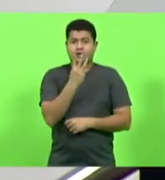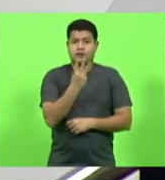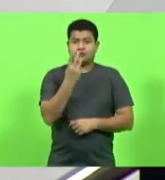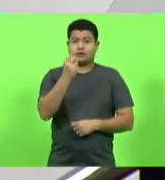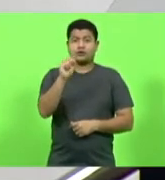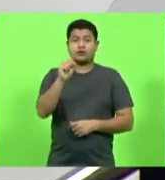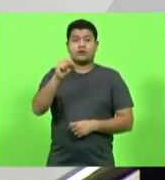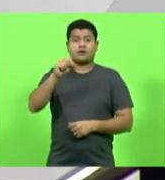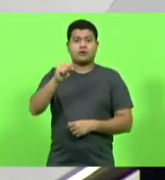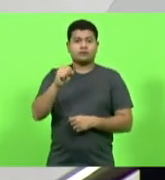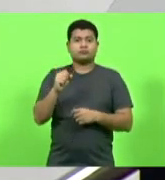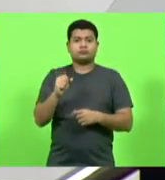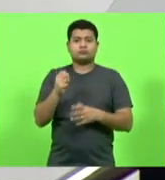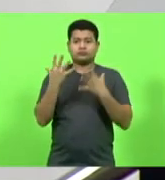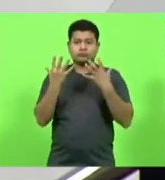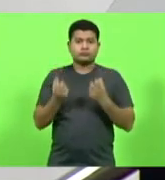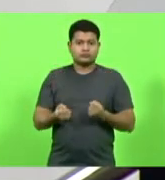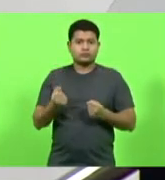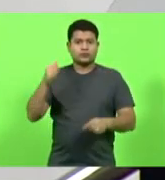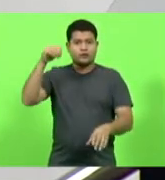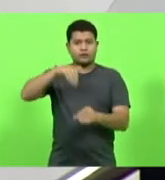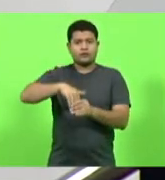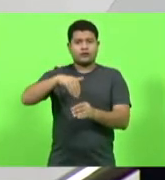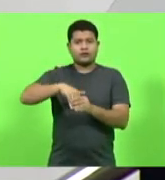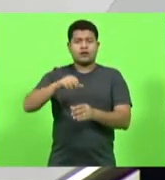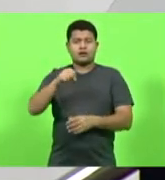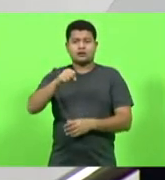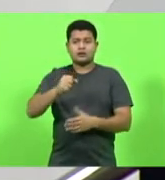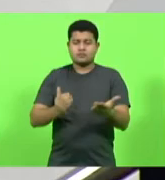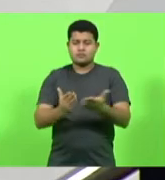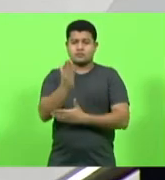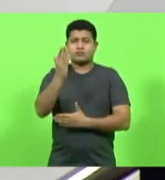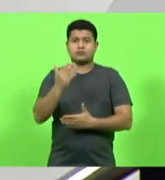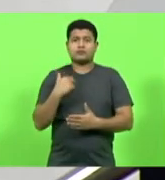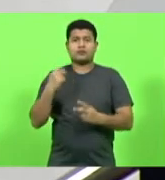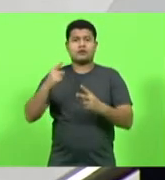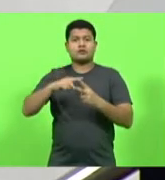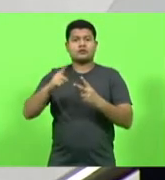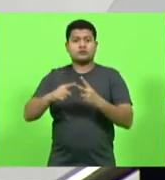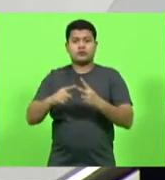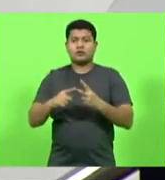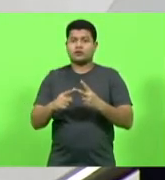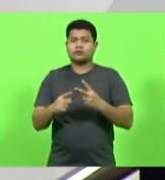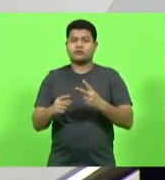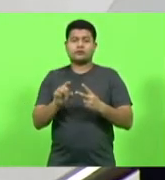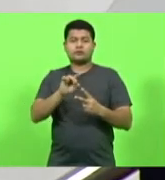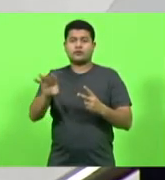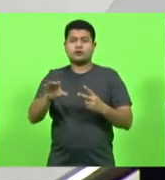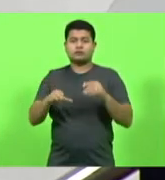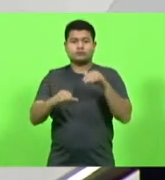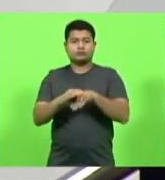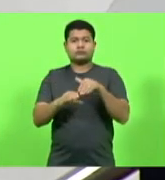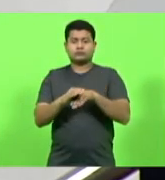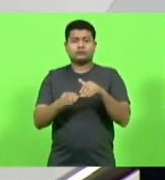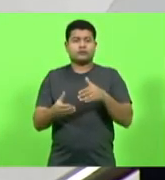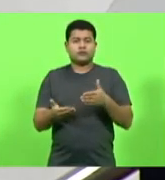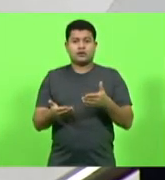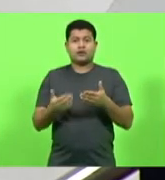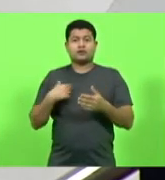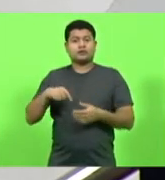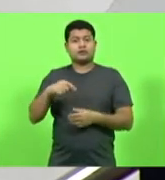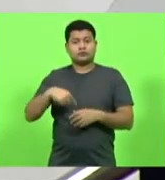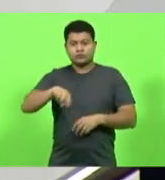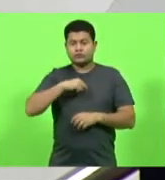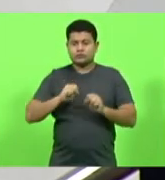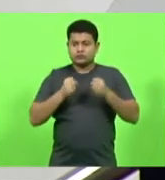votos favoráveis. Essa casa, com exceção de 2 votos, votou para que nós investíssemos nas